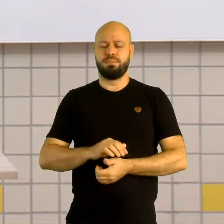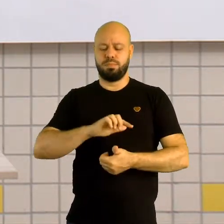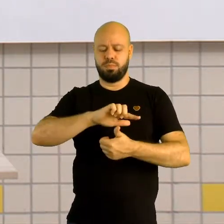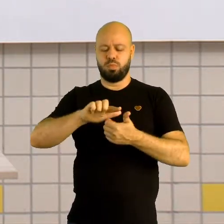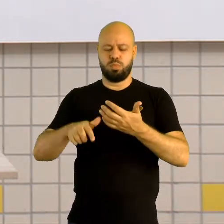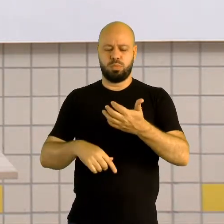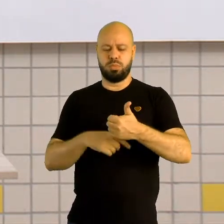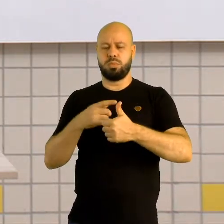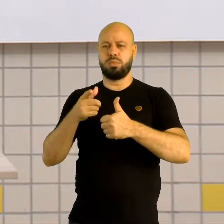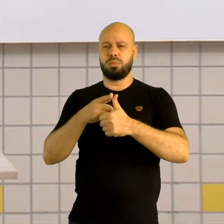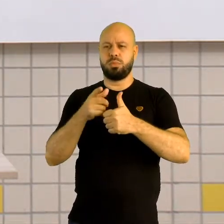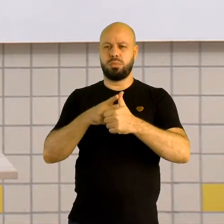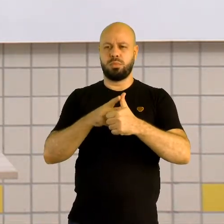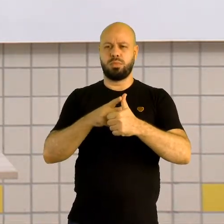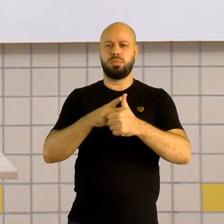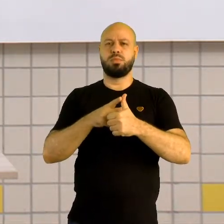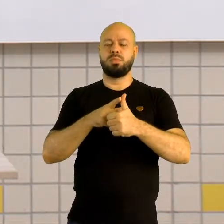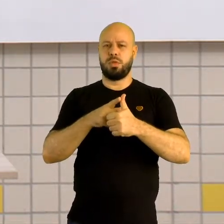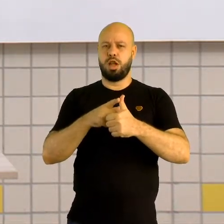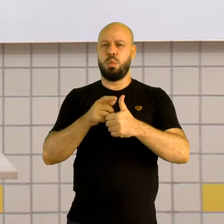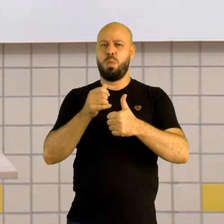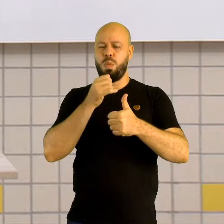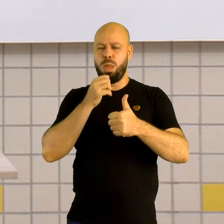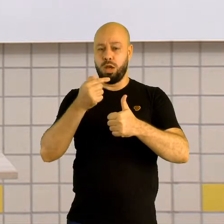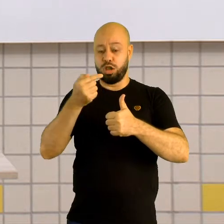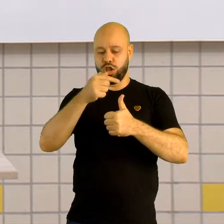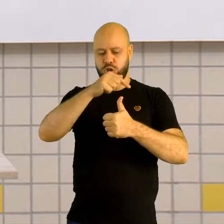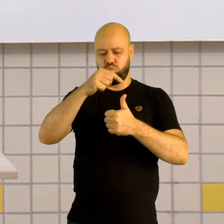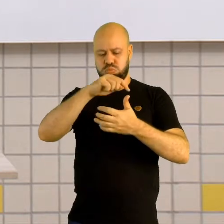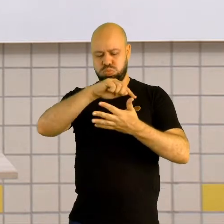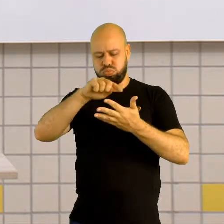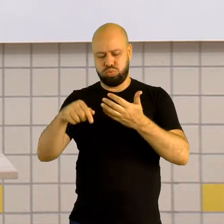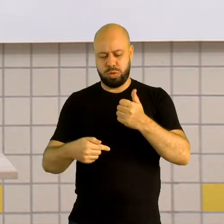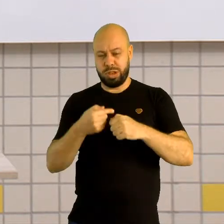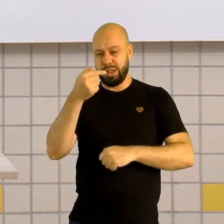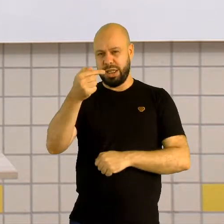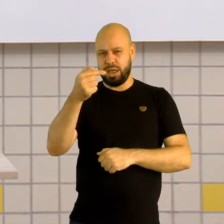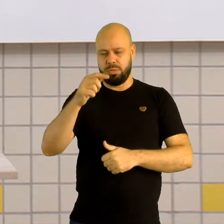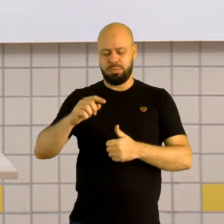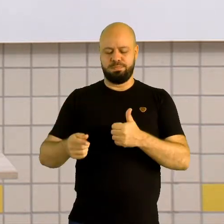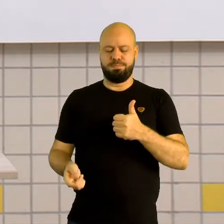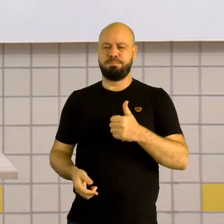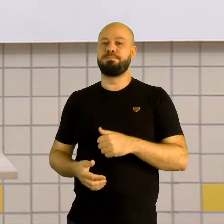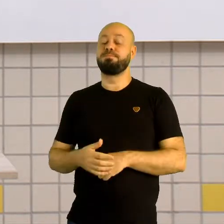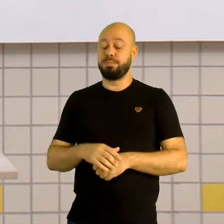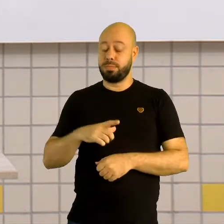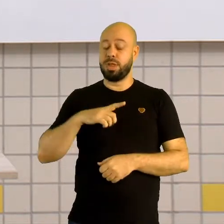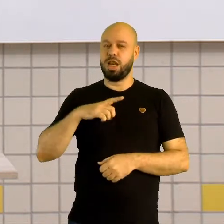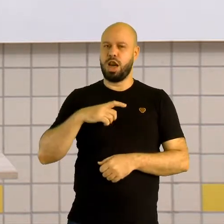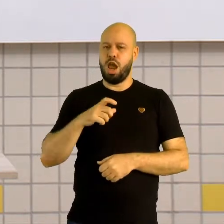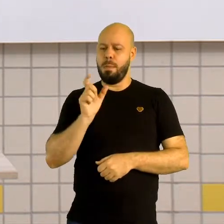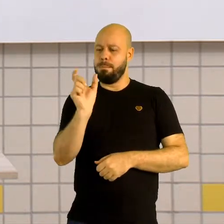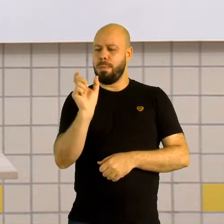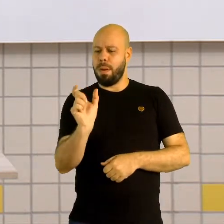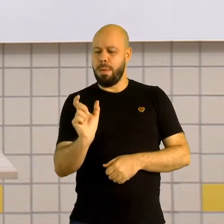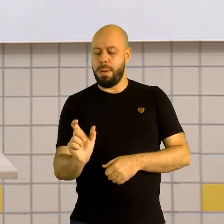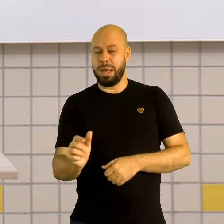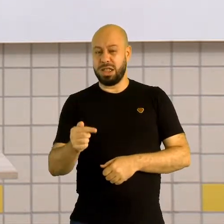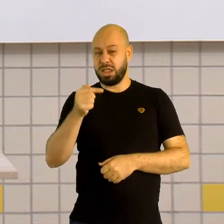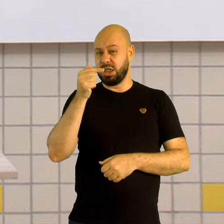So, students, we have 7 question words, alright? Nós temos aí